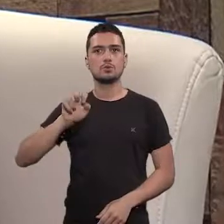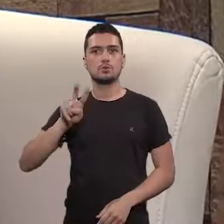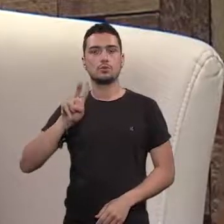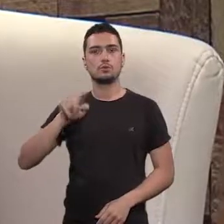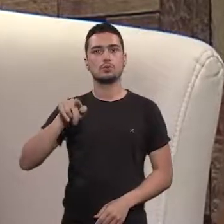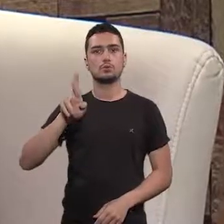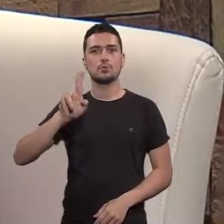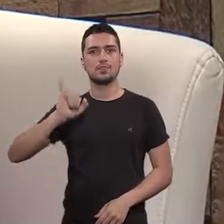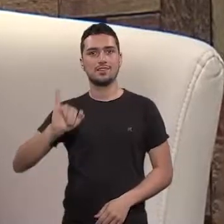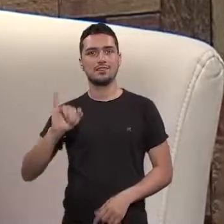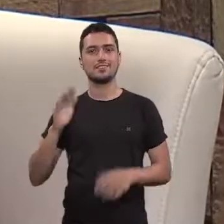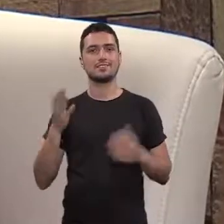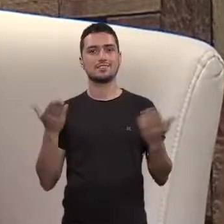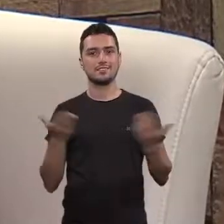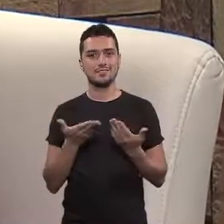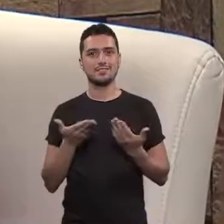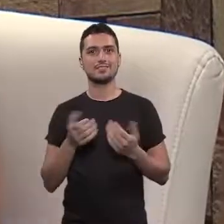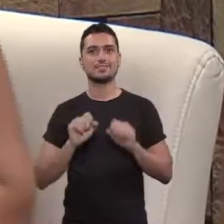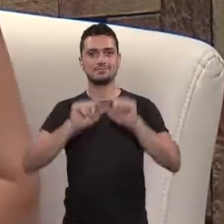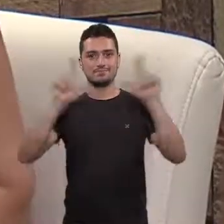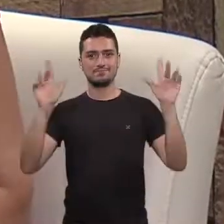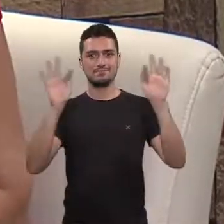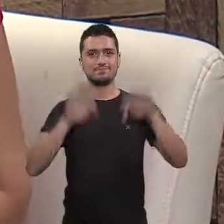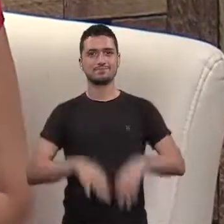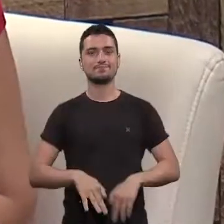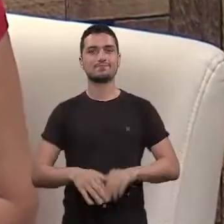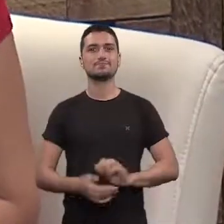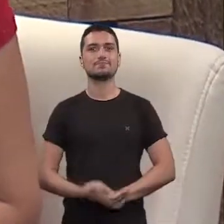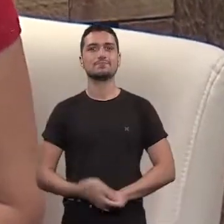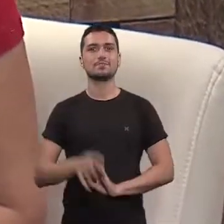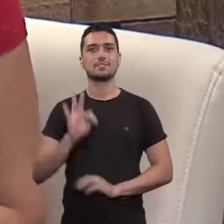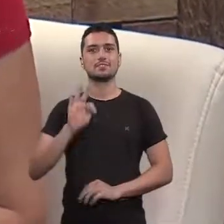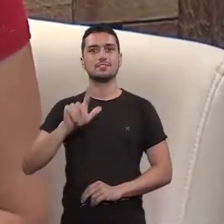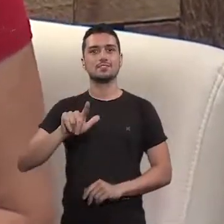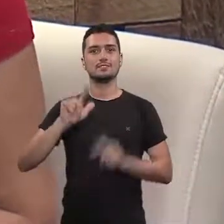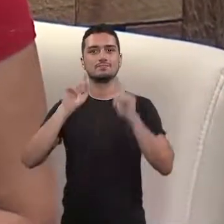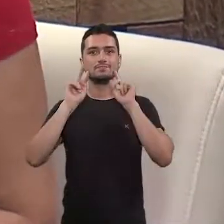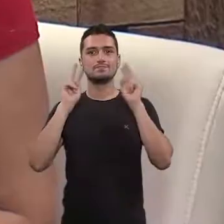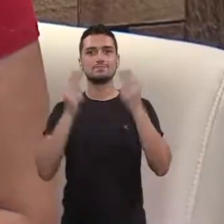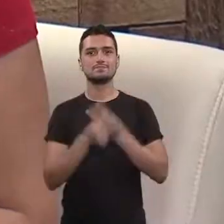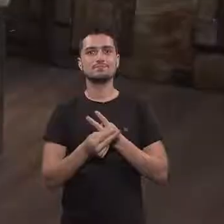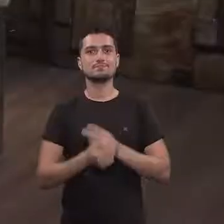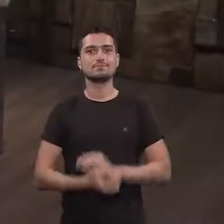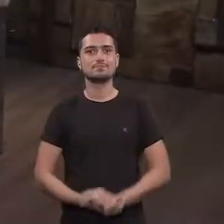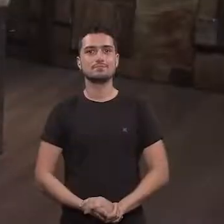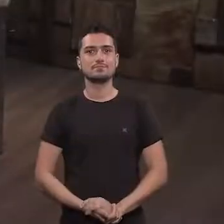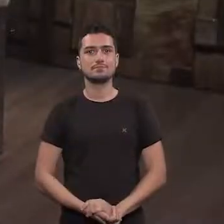www.alerj.rj.gov.br. O Perfil fica por aqui. Até a próxima. TV Alerj, o canal do povo.